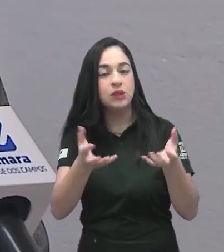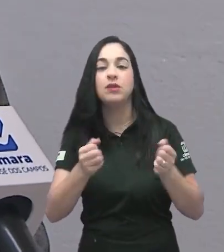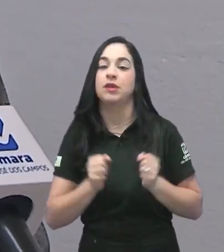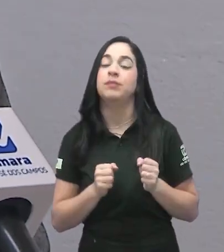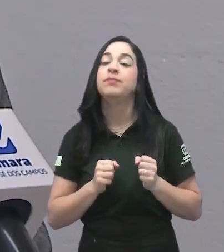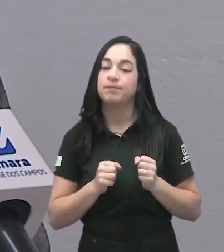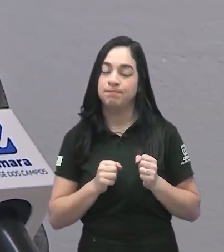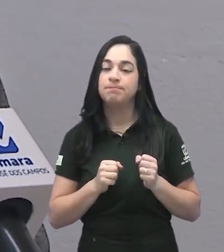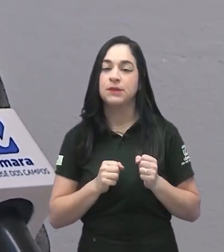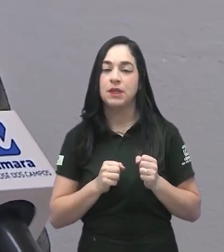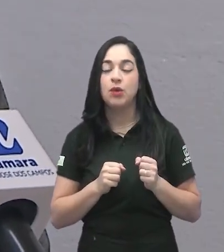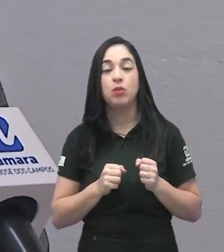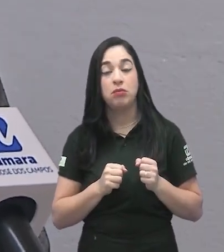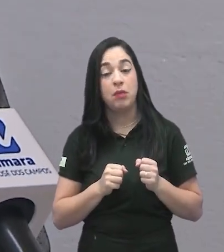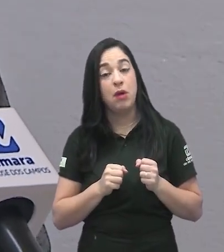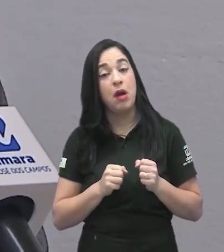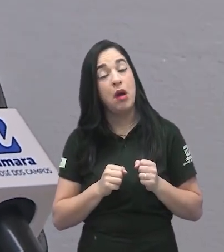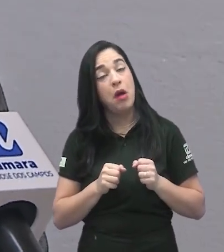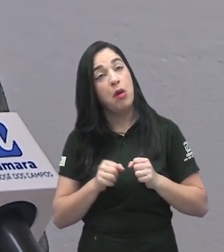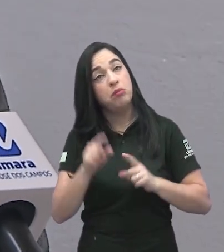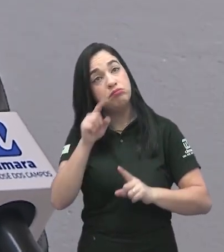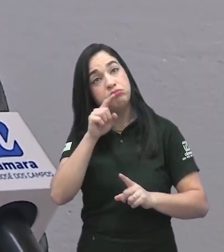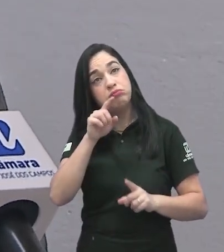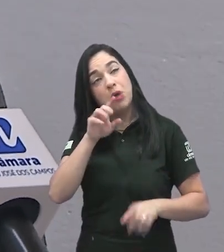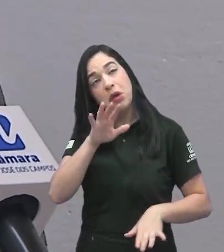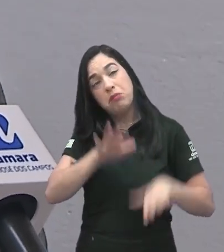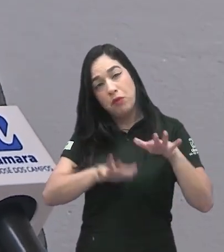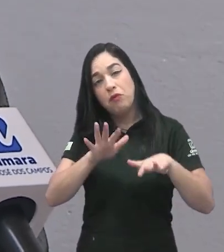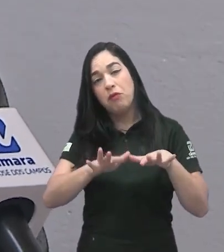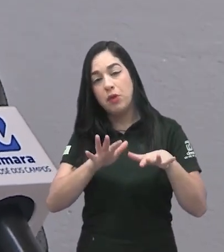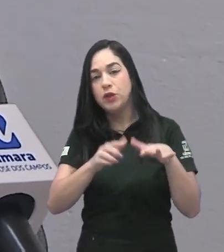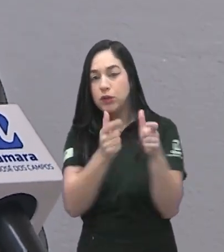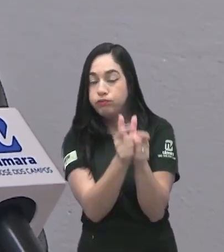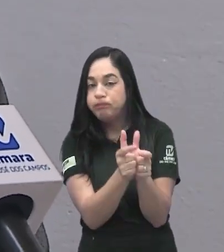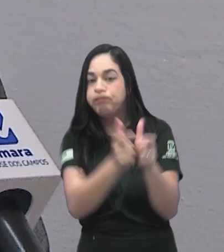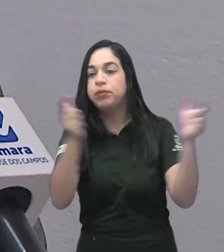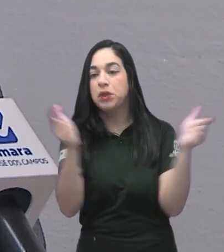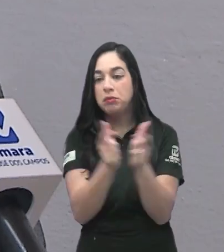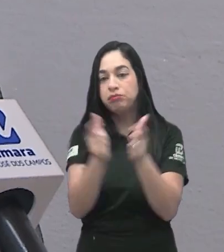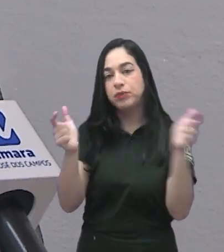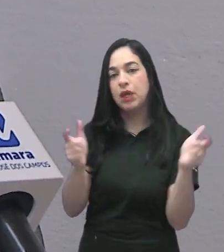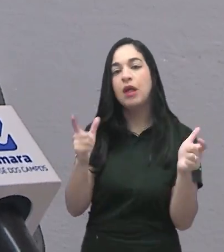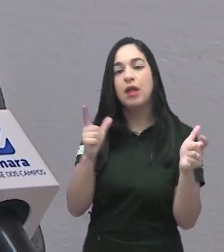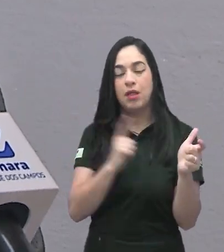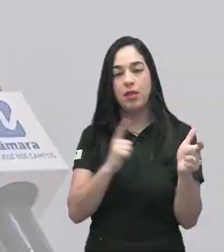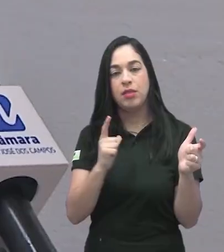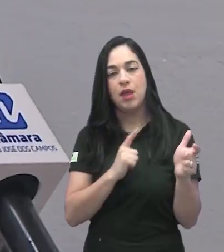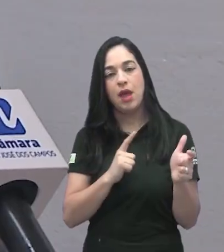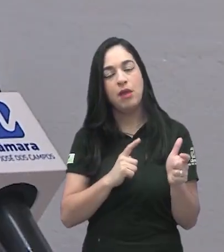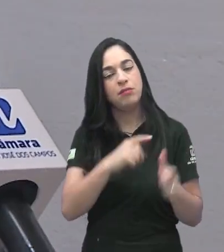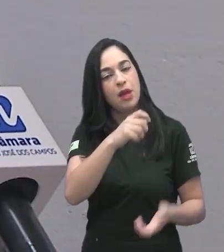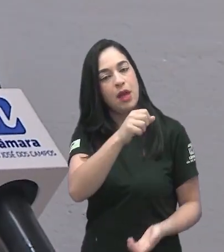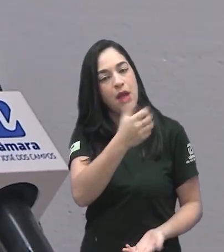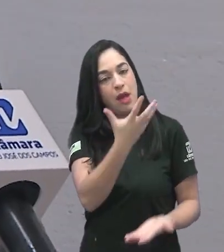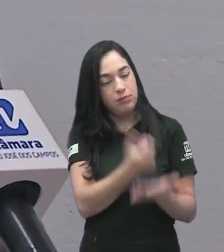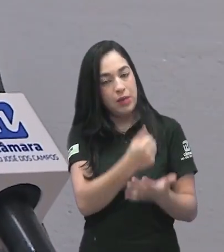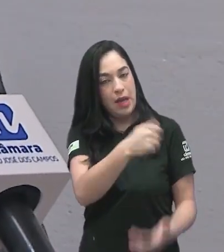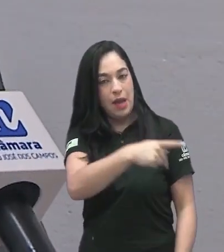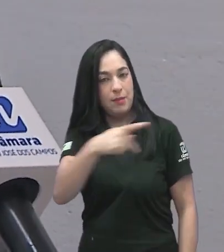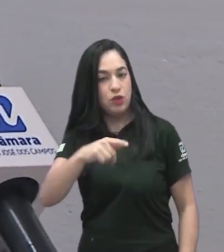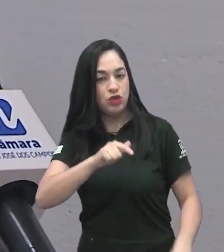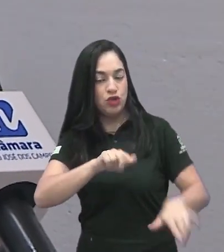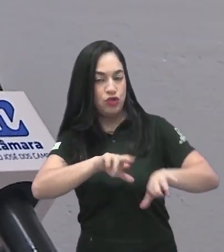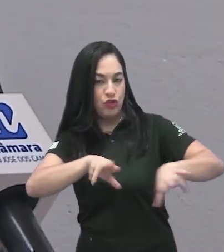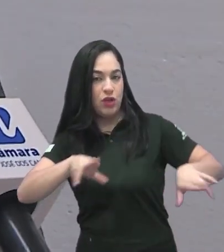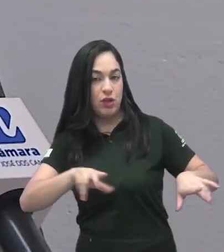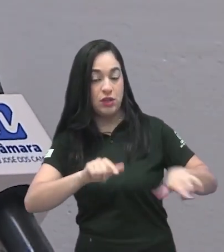E mais um detalhe, elas tendem a crescer, estão surgindo as plataformas locais. Hoje, trabalhar